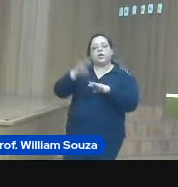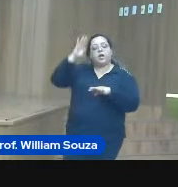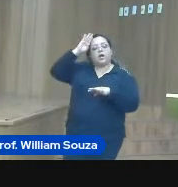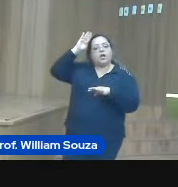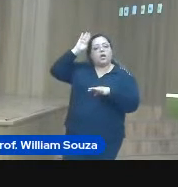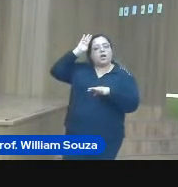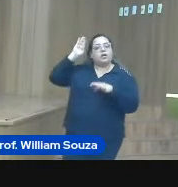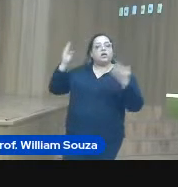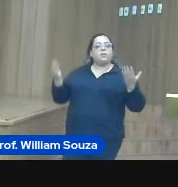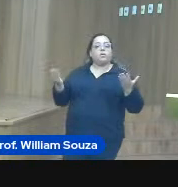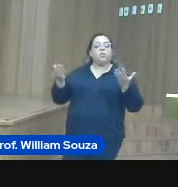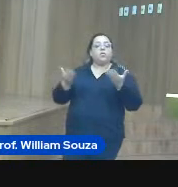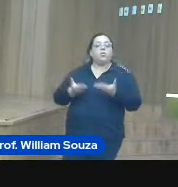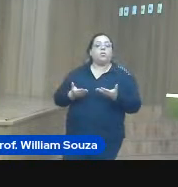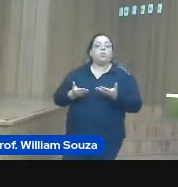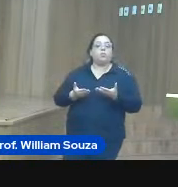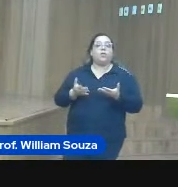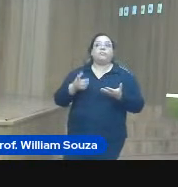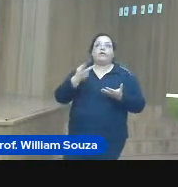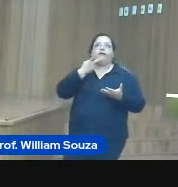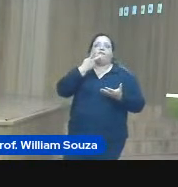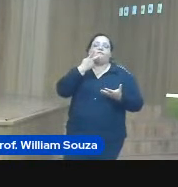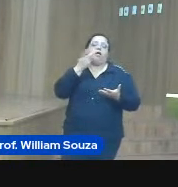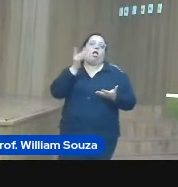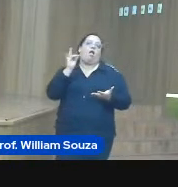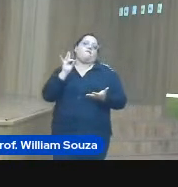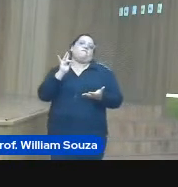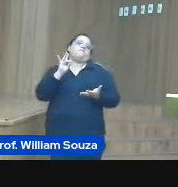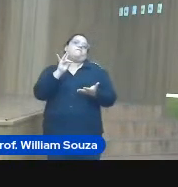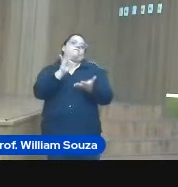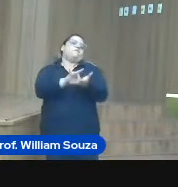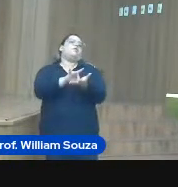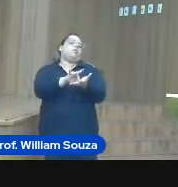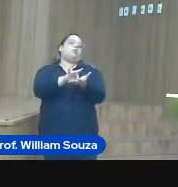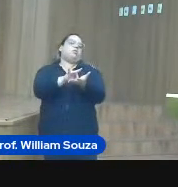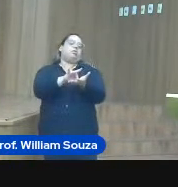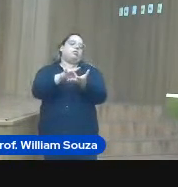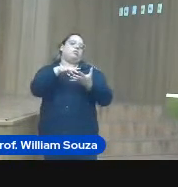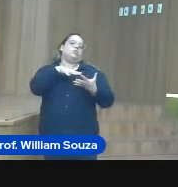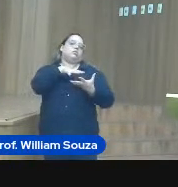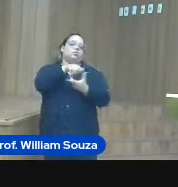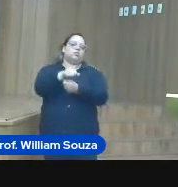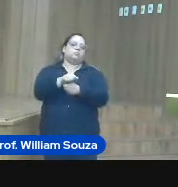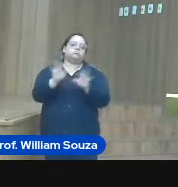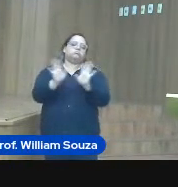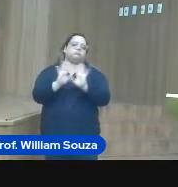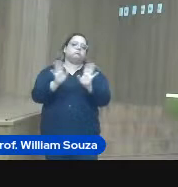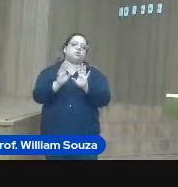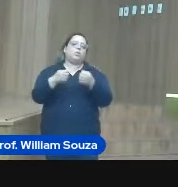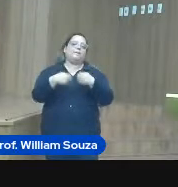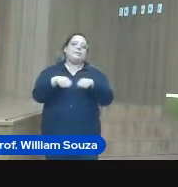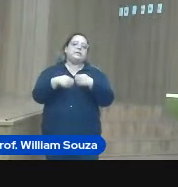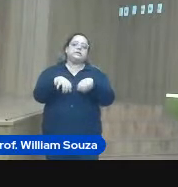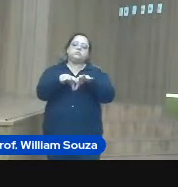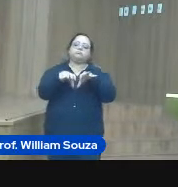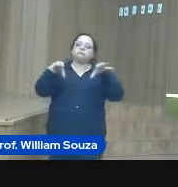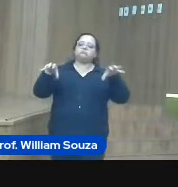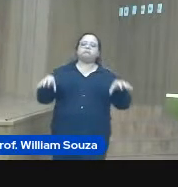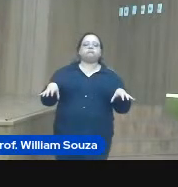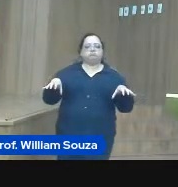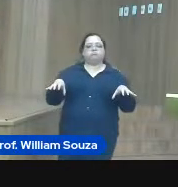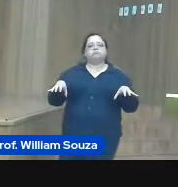isso não quer dizer que ela é uma verdade absoluta e universal. A gente tem que separar essas coisas. Quer dizer,